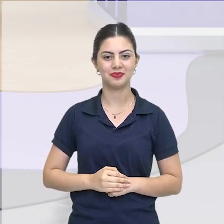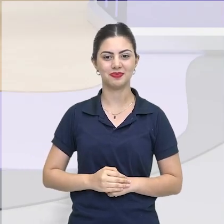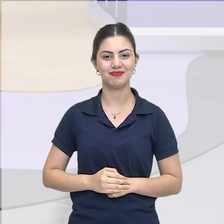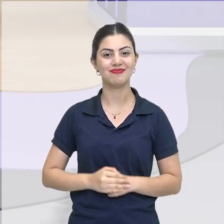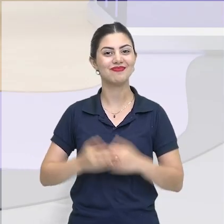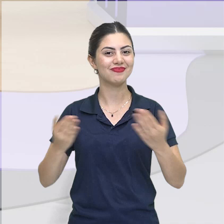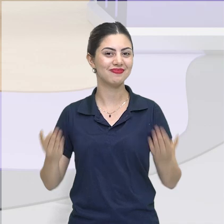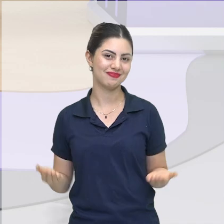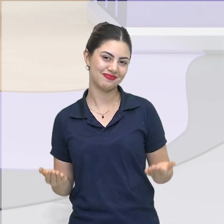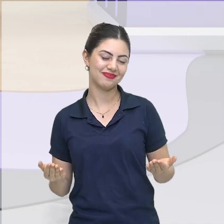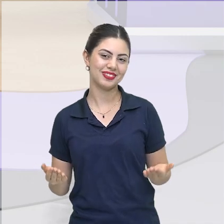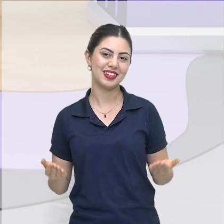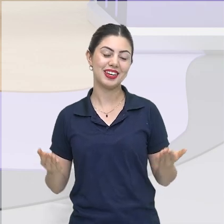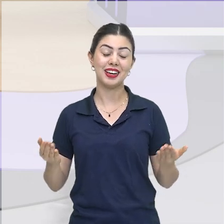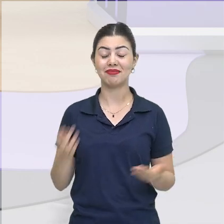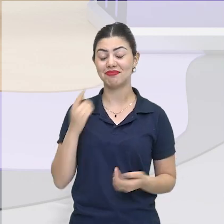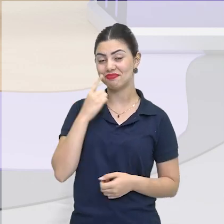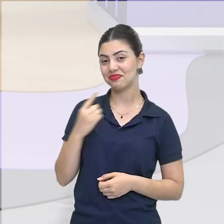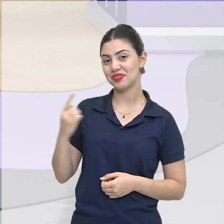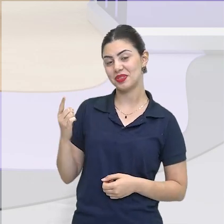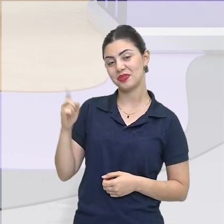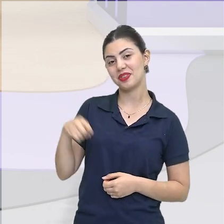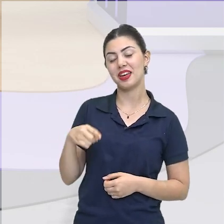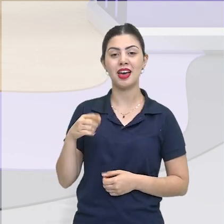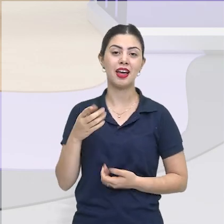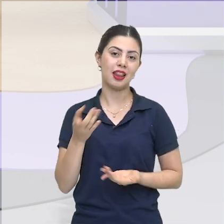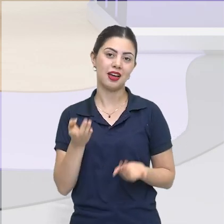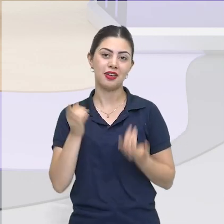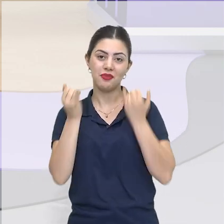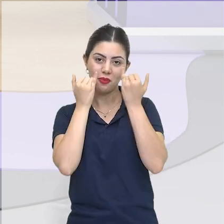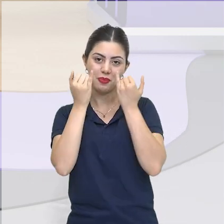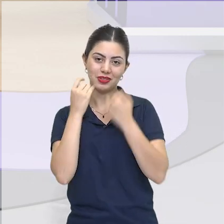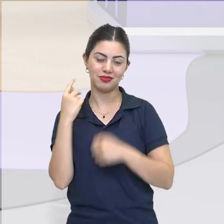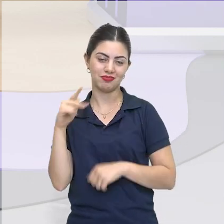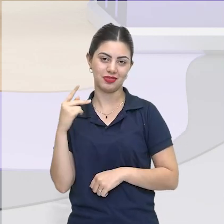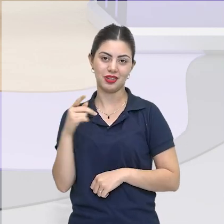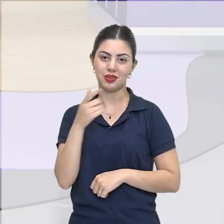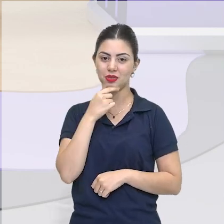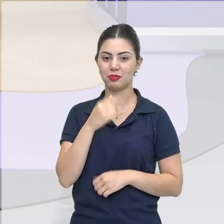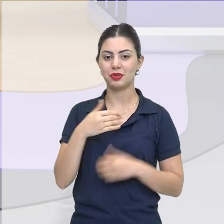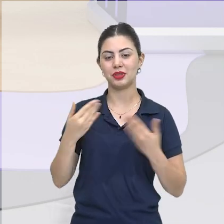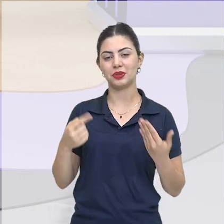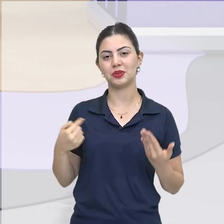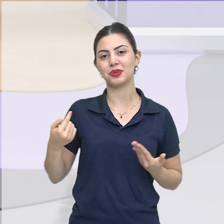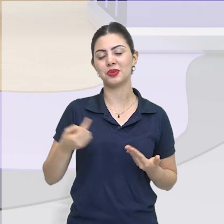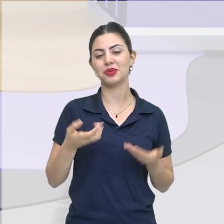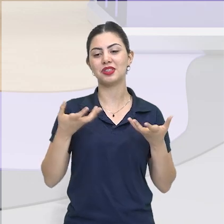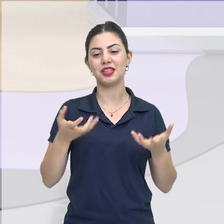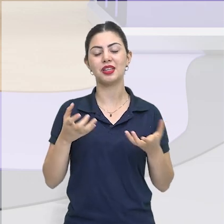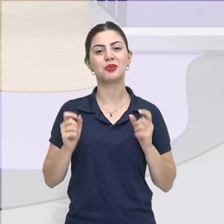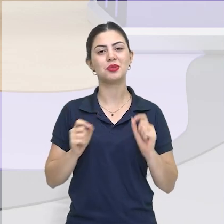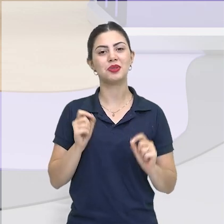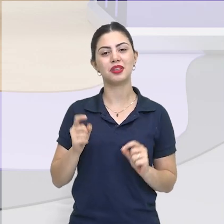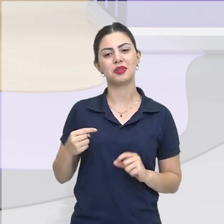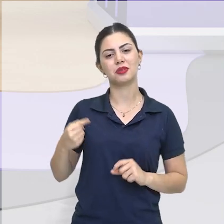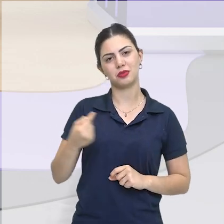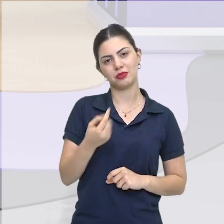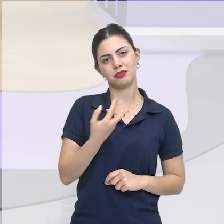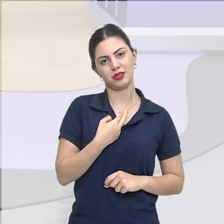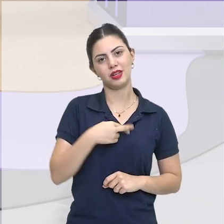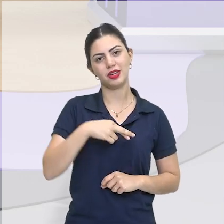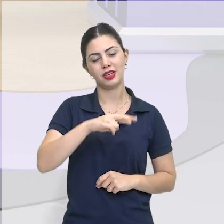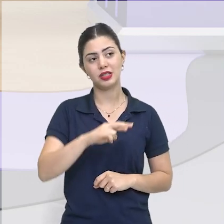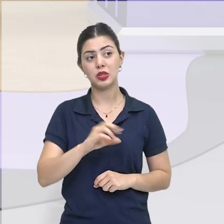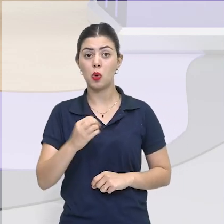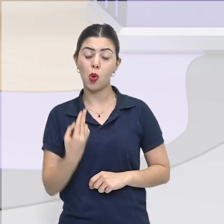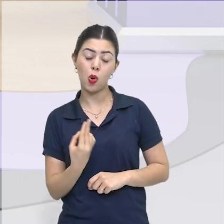Então, ficamos com essa mensagem de Pedro Casaldáliga. Nós queremos, no final das contas, como pessoas religiosas ou